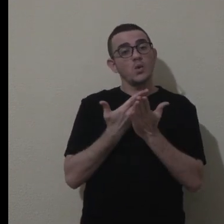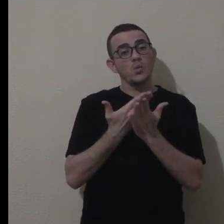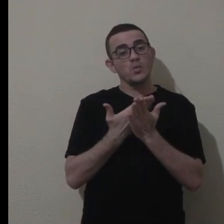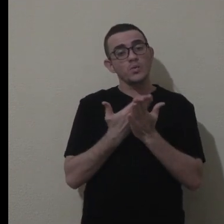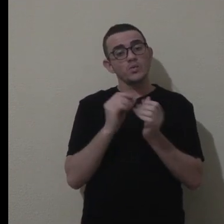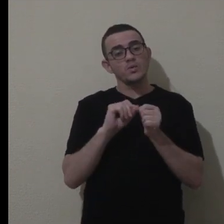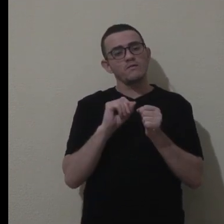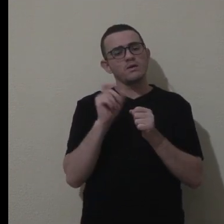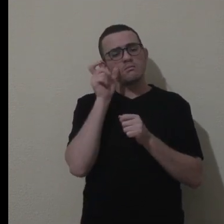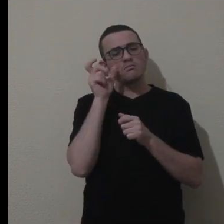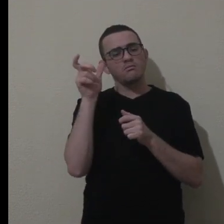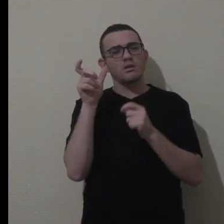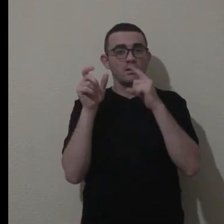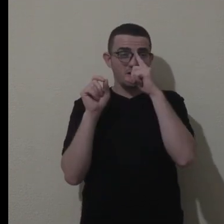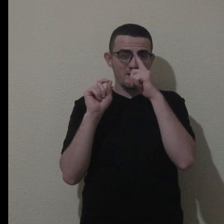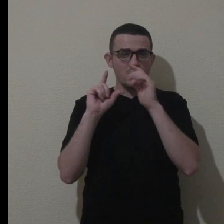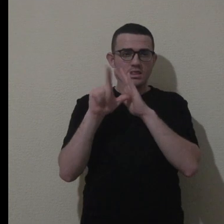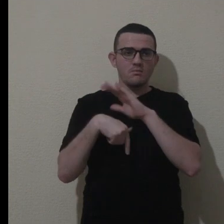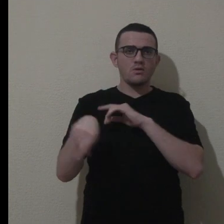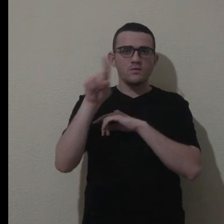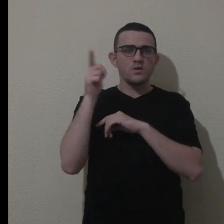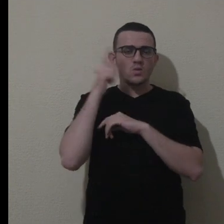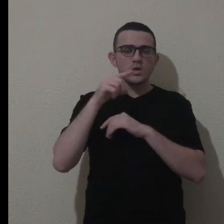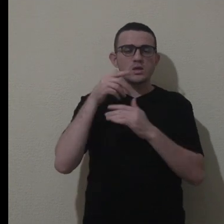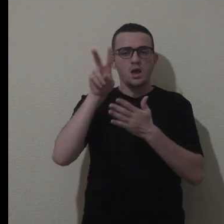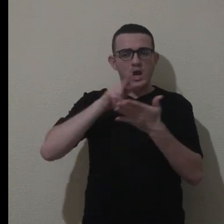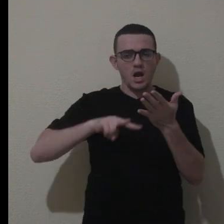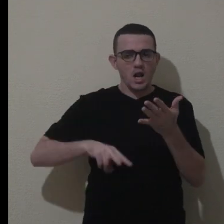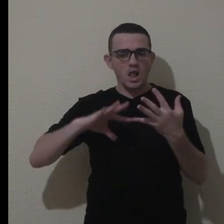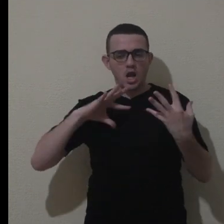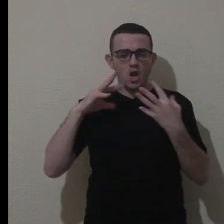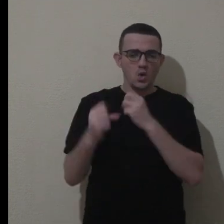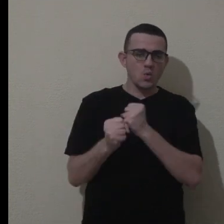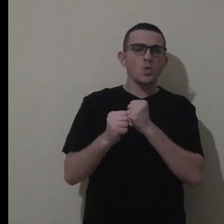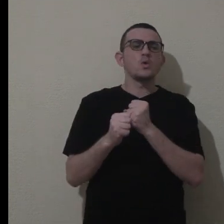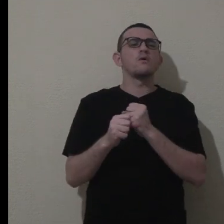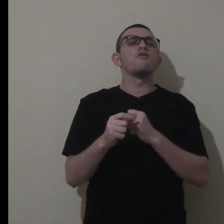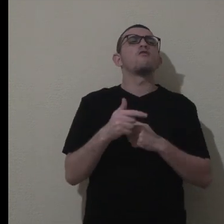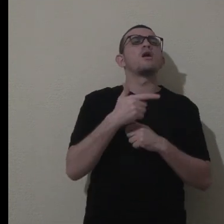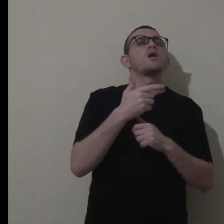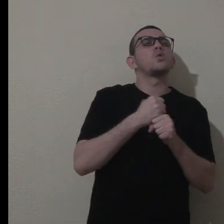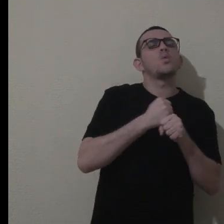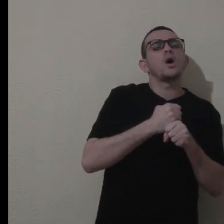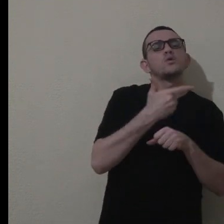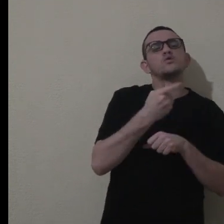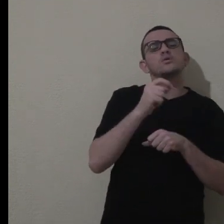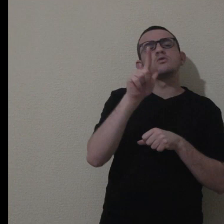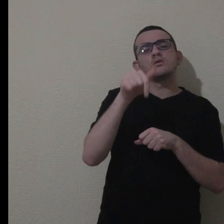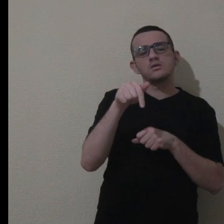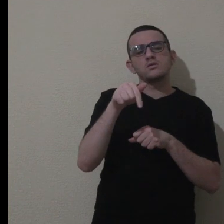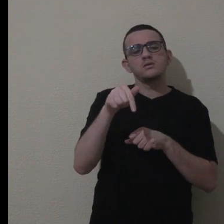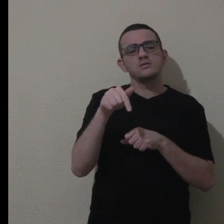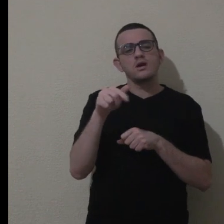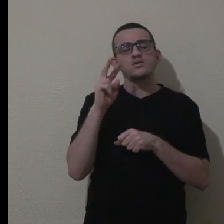estudo que foi feito, bem interessante, né? Depois vocês podem ler ele na íntegra, foi em 2017, que